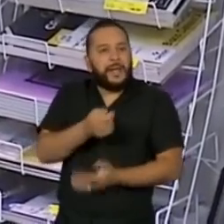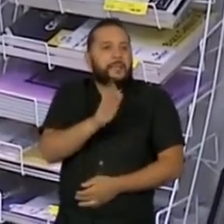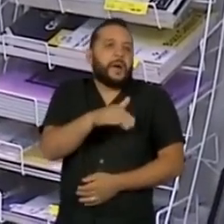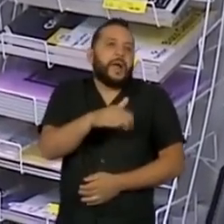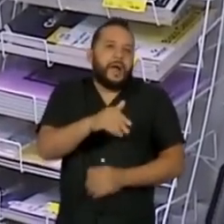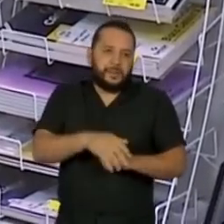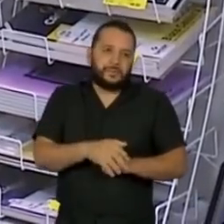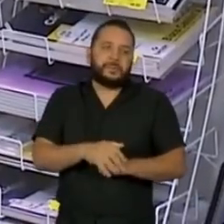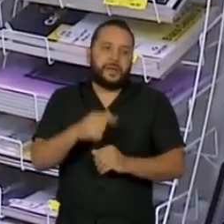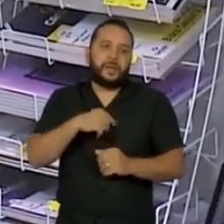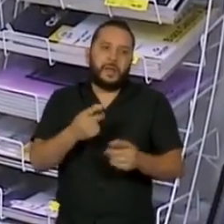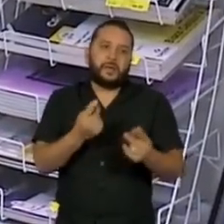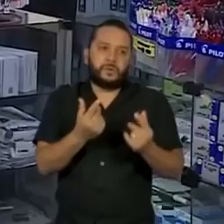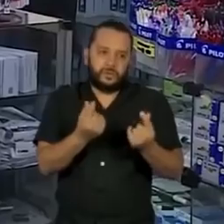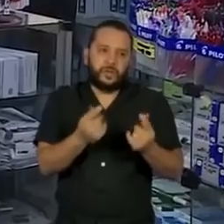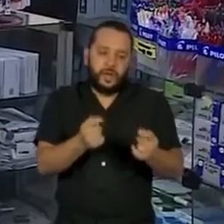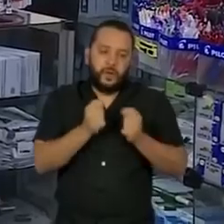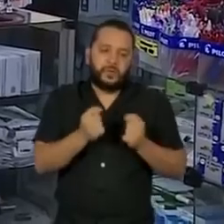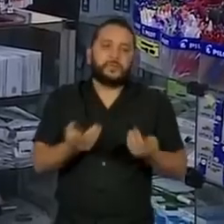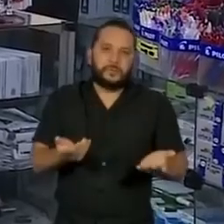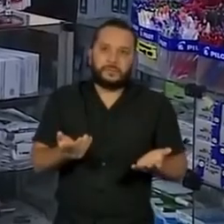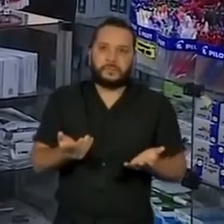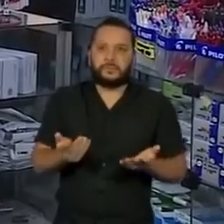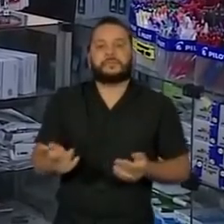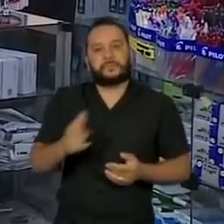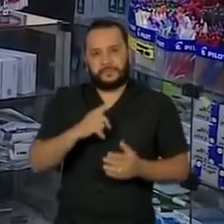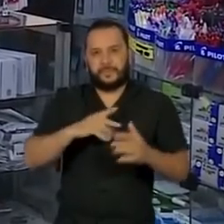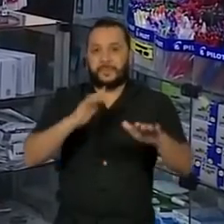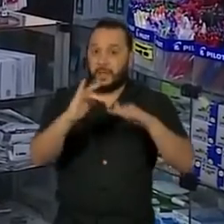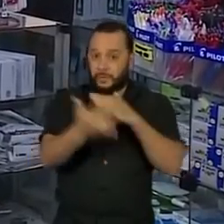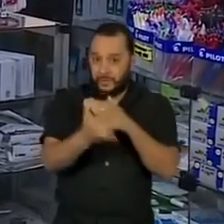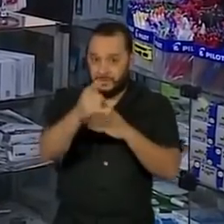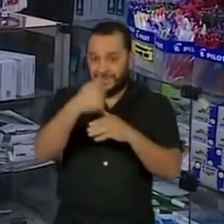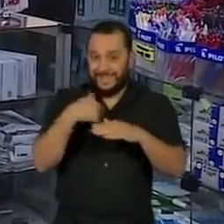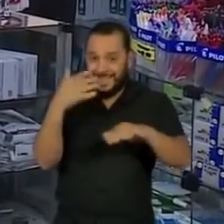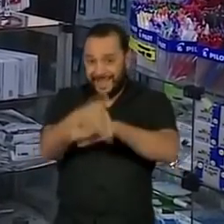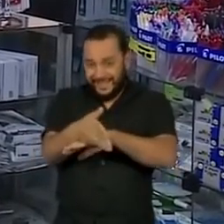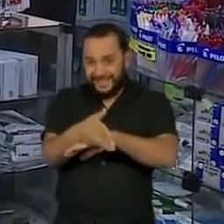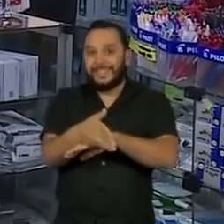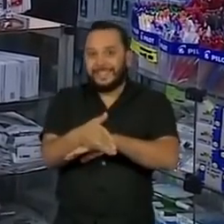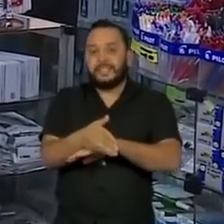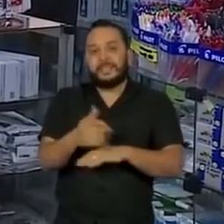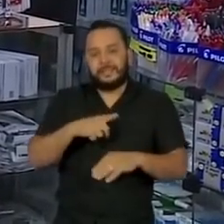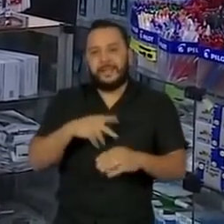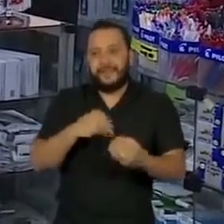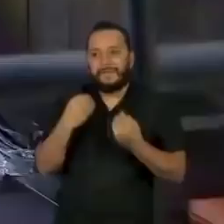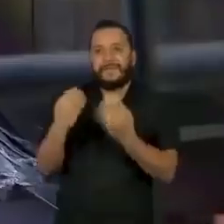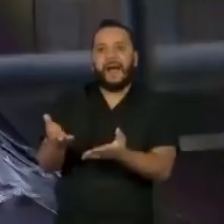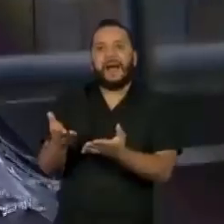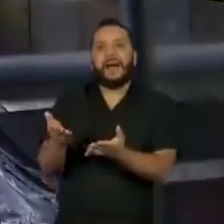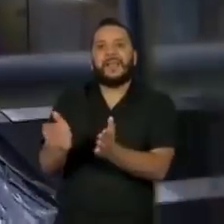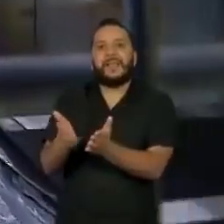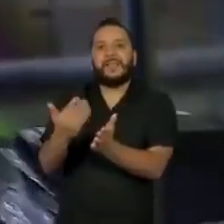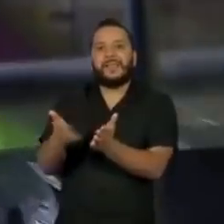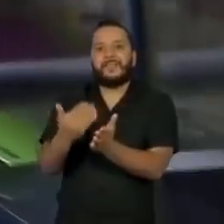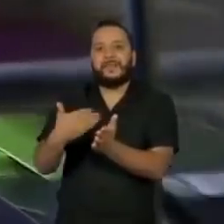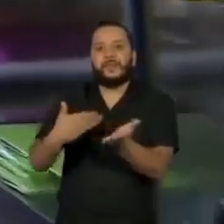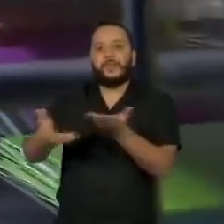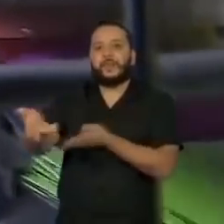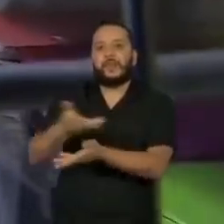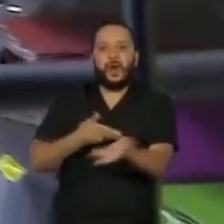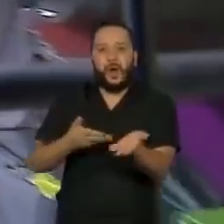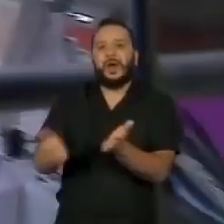sabe? Então eu tentei economizar dessa forma. Então hoje em dia tem algumas redes sociais que você entra de doação de livro, troca de livros, então isso é um